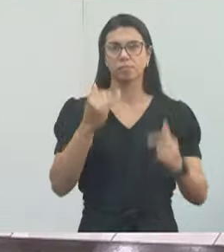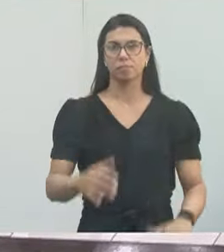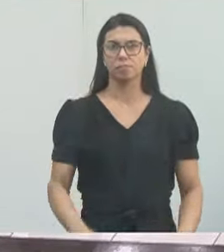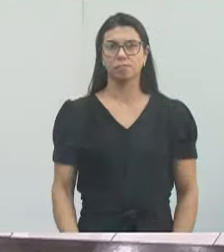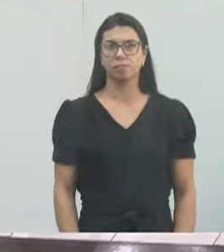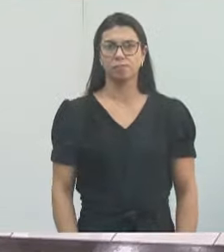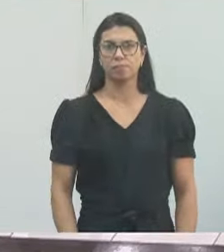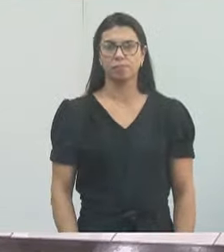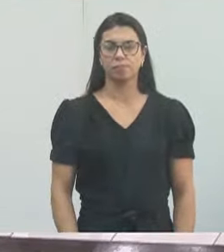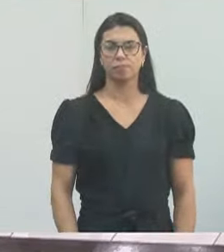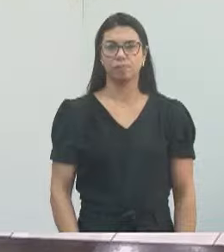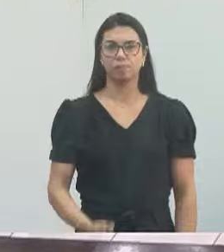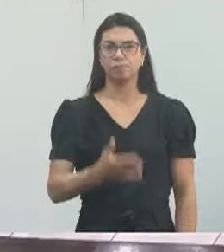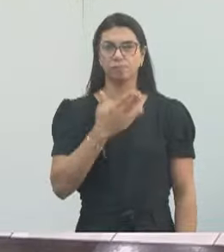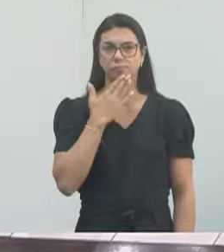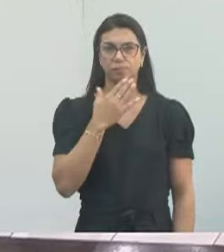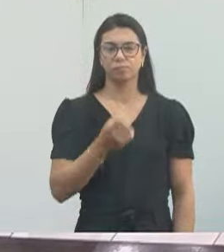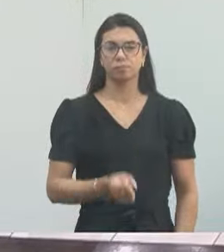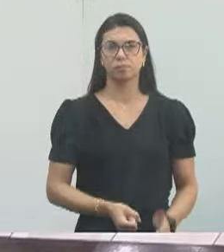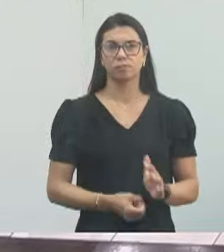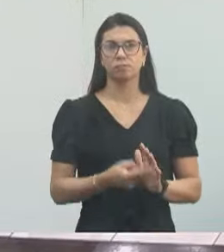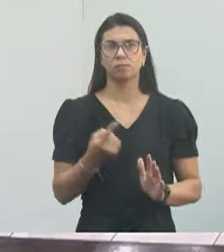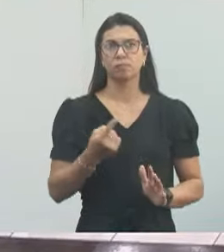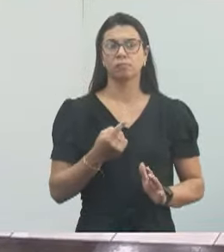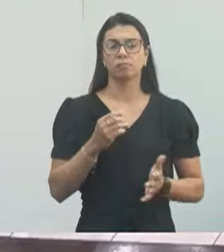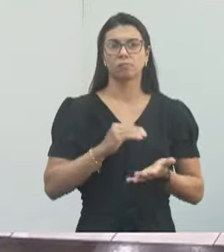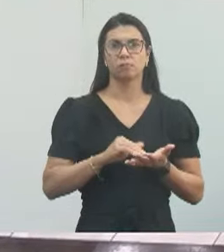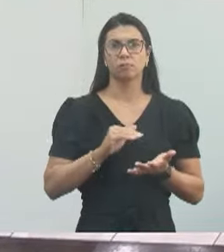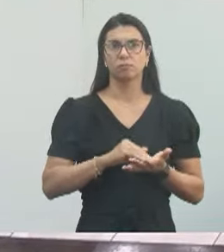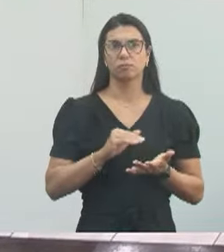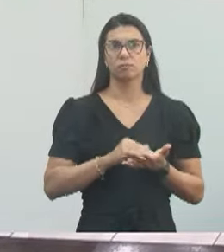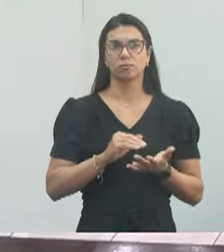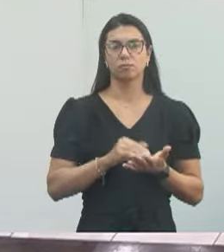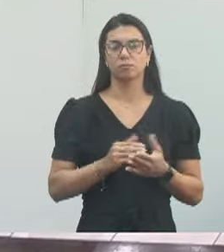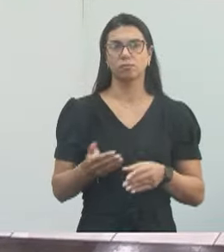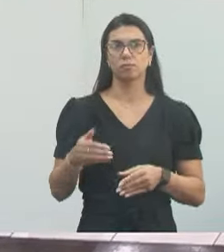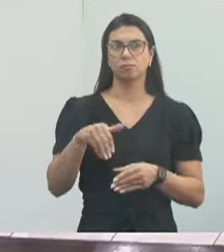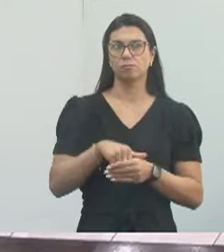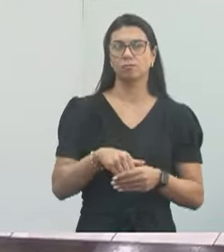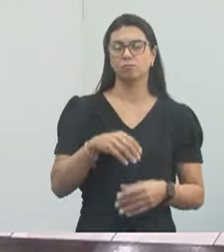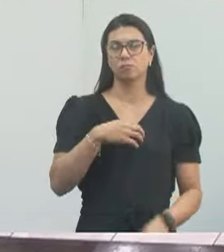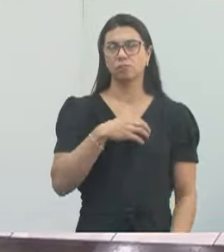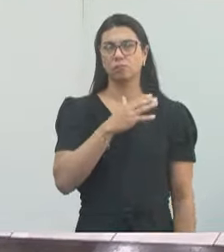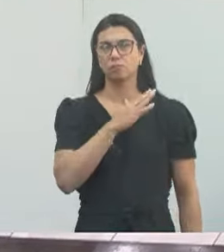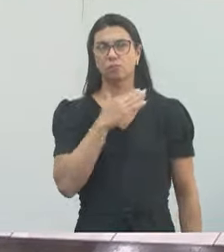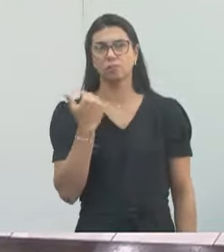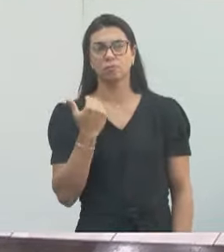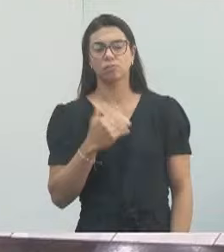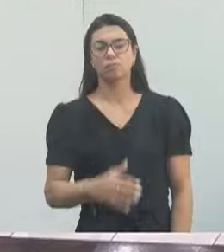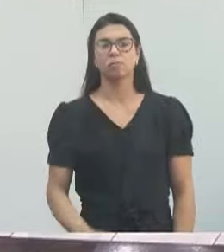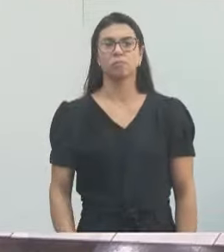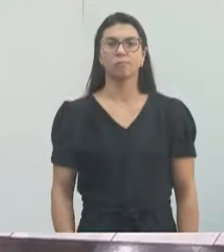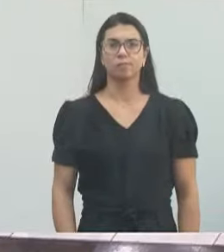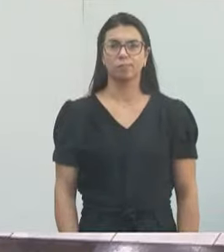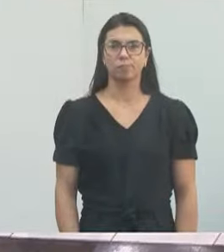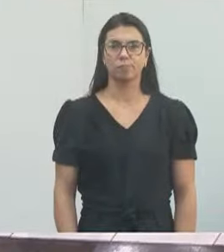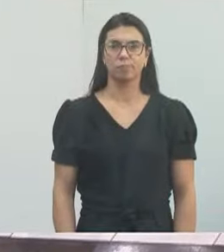informação solicito ao primeiro secretário que faça leitura dos votos de pesar apresentados pelos senhores